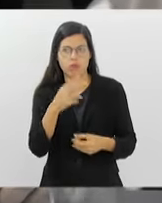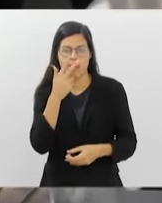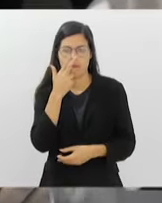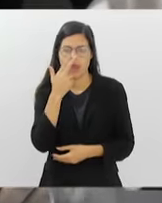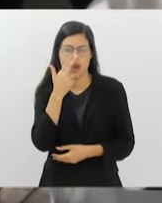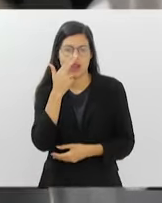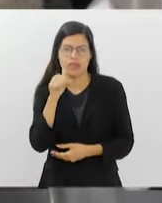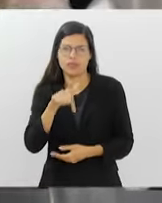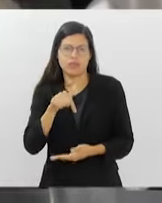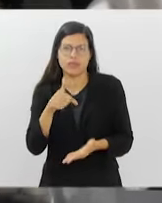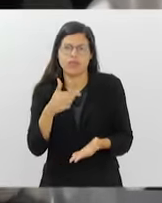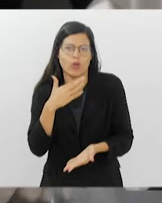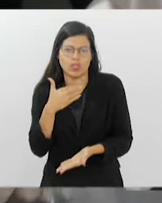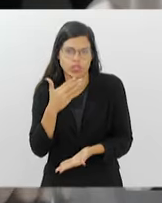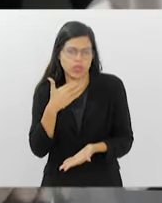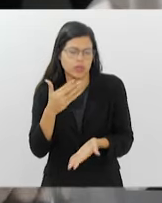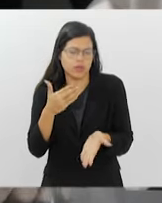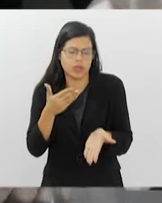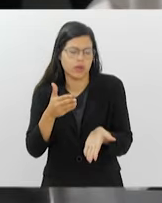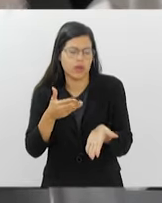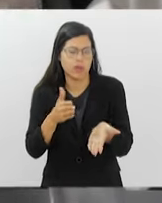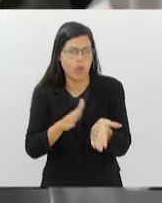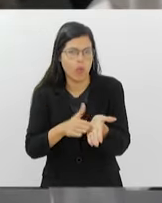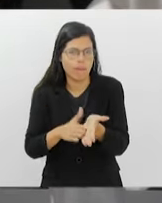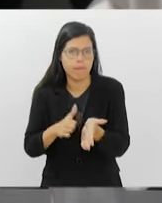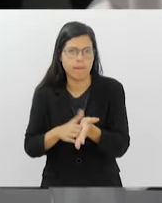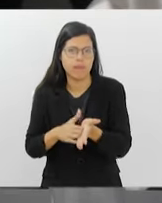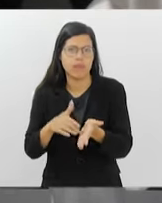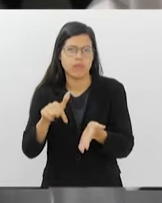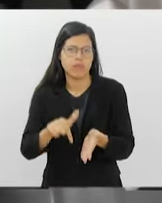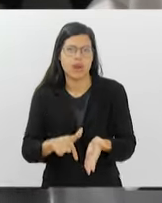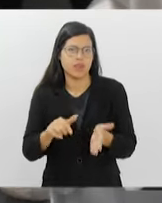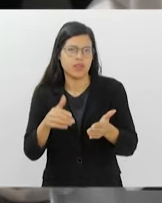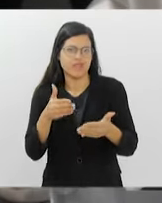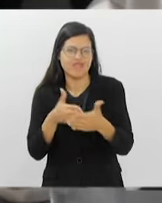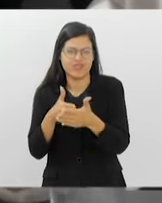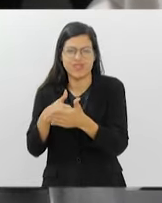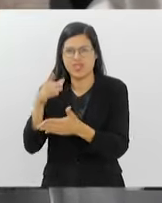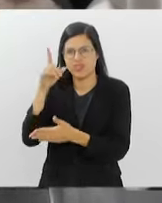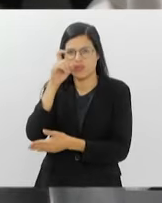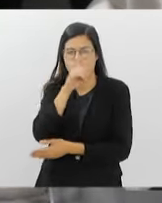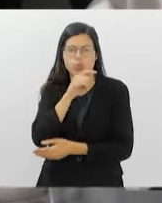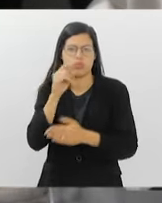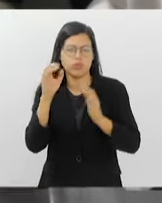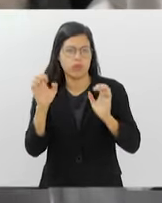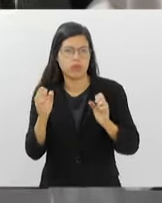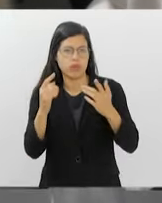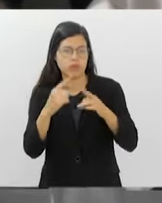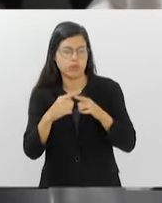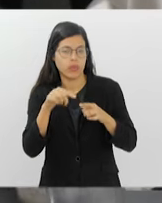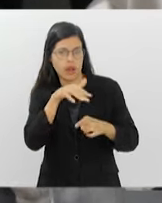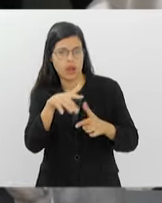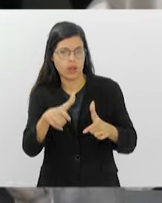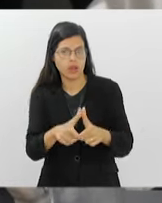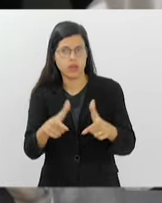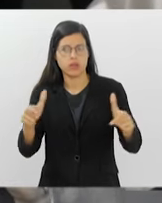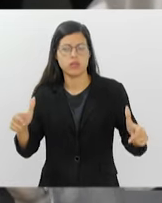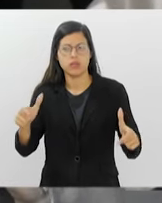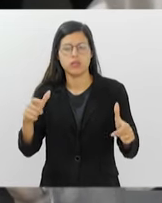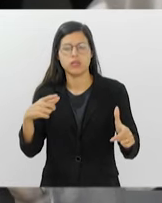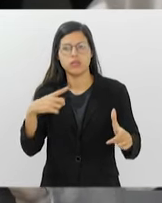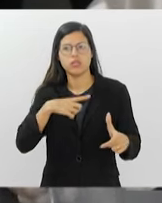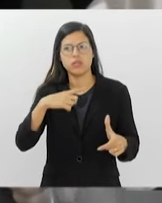cobrar isso aí e dificultar o evento por causa disso porque a área de escape é muito grande e porque nós vamos ter uma uma prevenção efetiva do CB